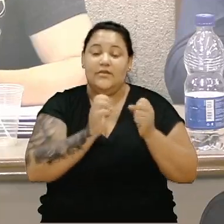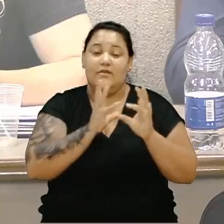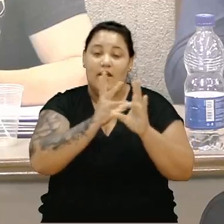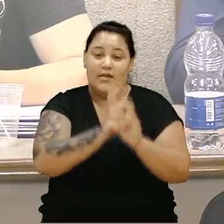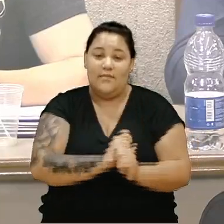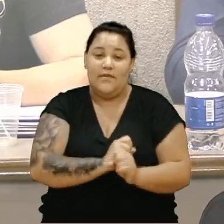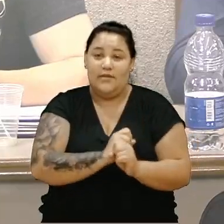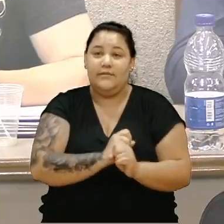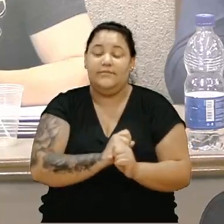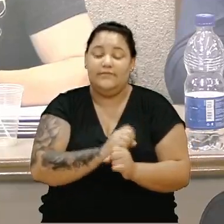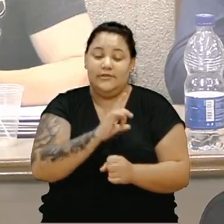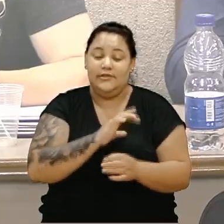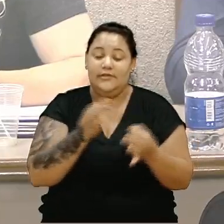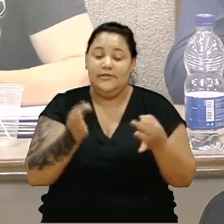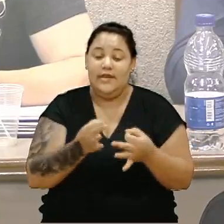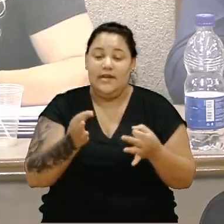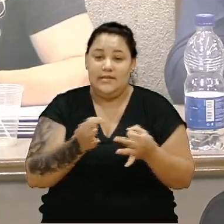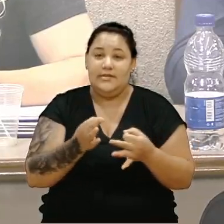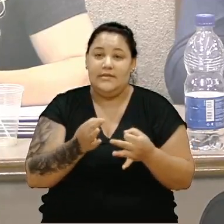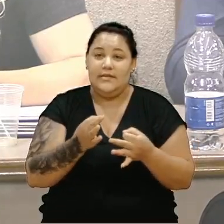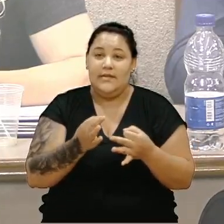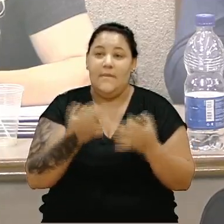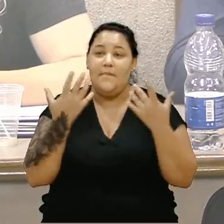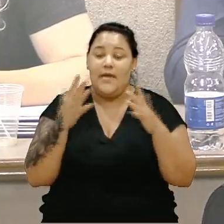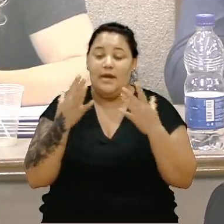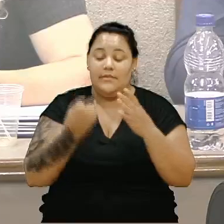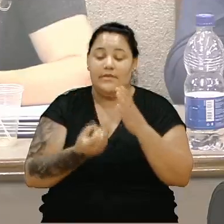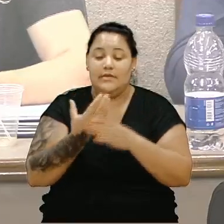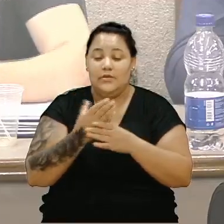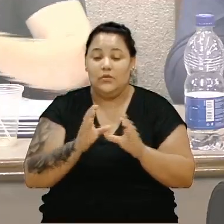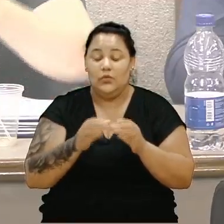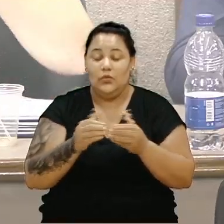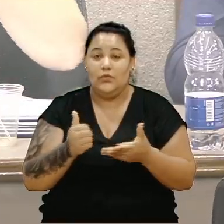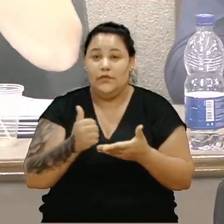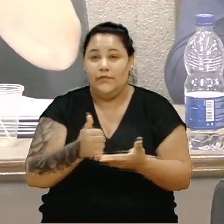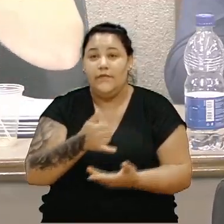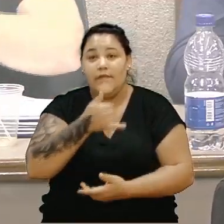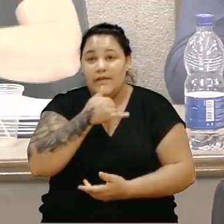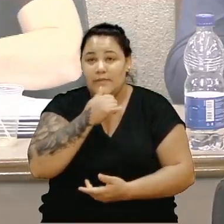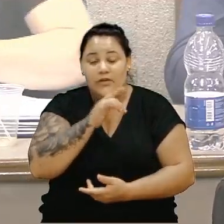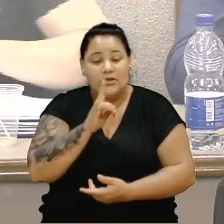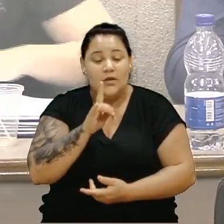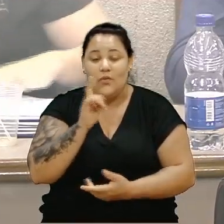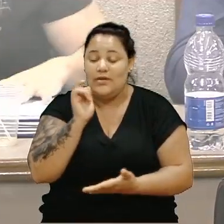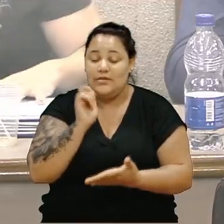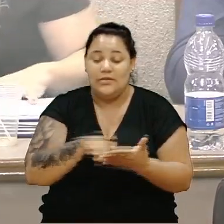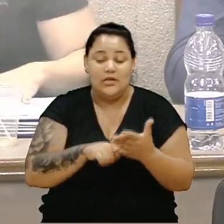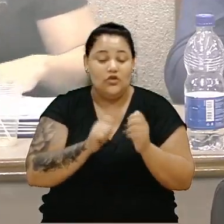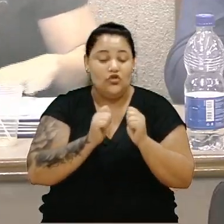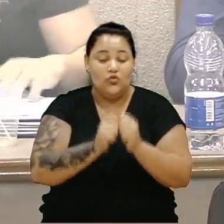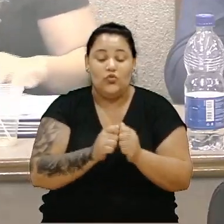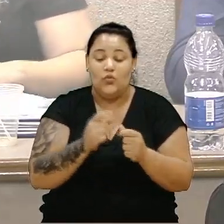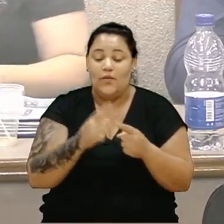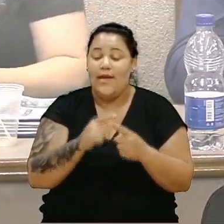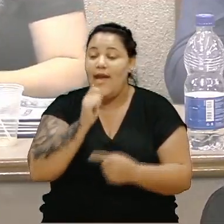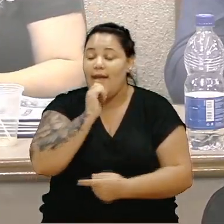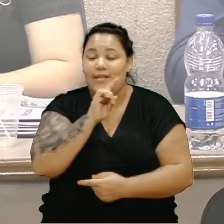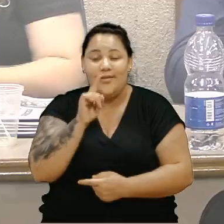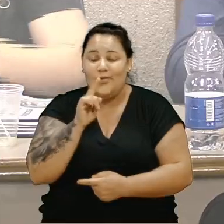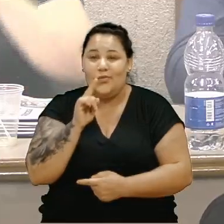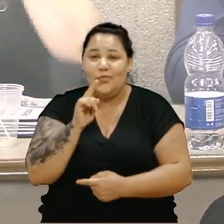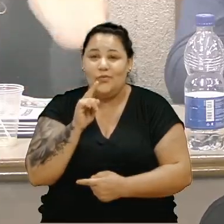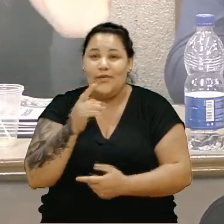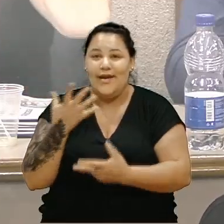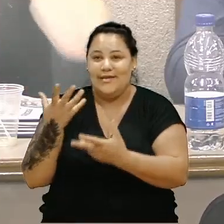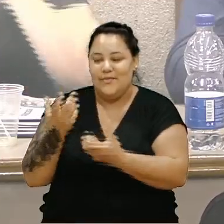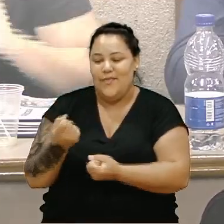animais, sem sombra de dúvidas. Parabéns pela criação da Frente Parlamentar. Infelizmente, eu não assinei junto, porque não chegou até a mim, eu acho que